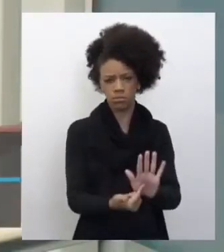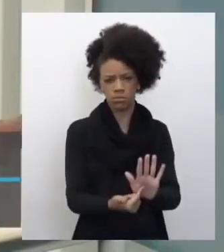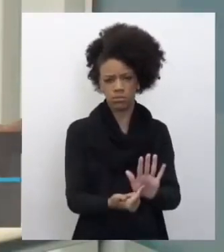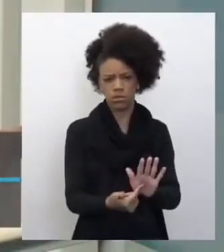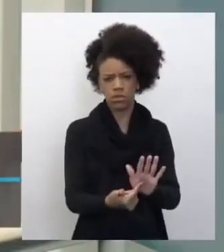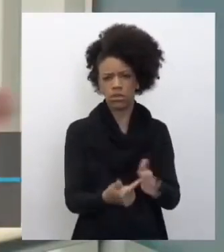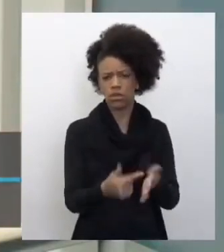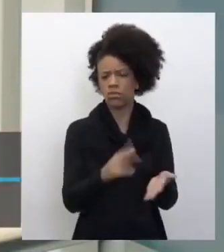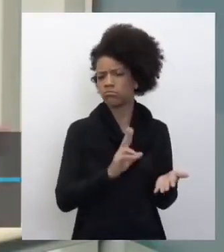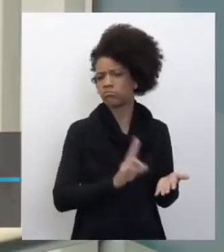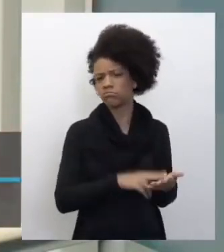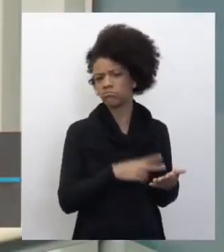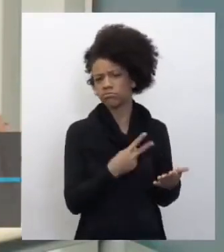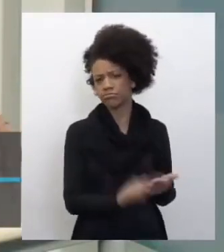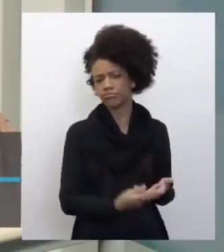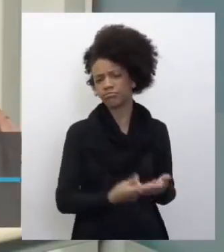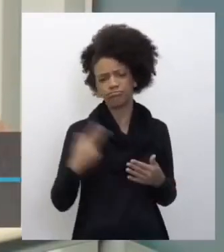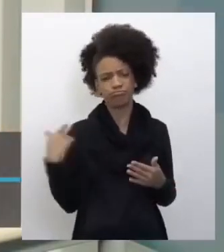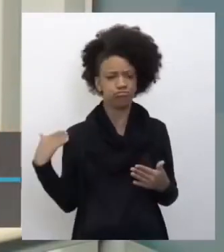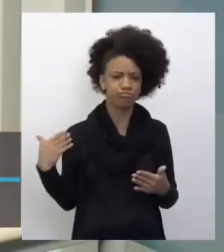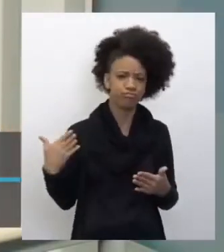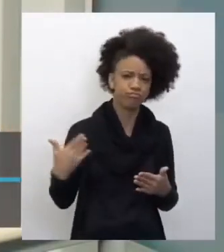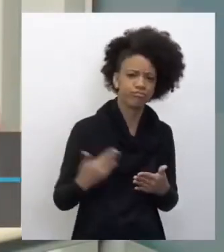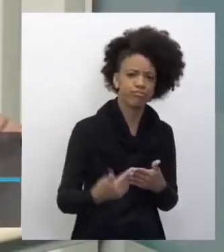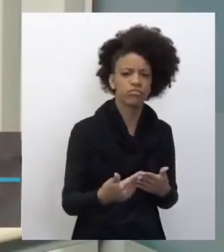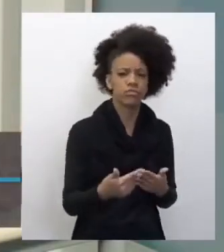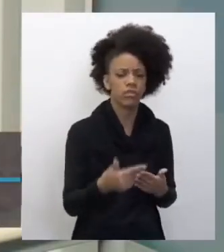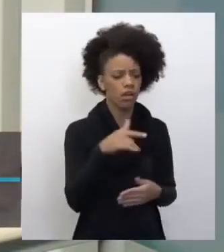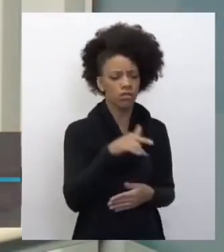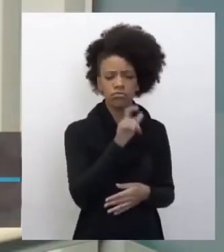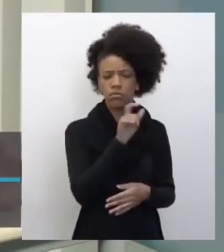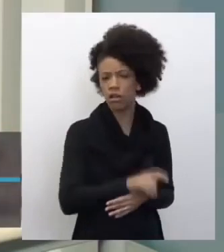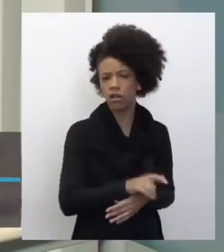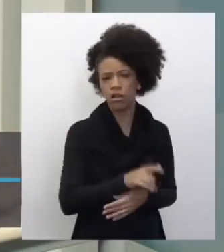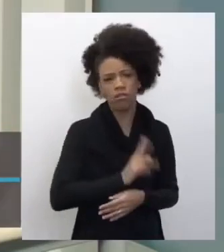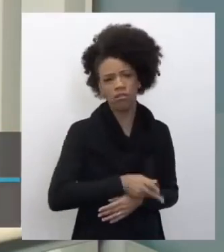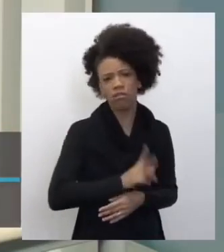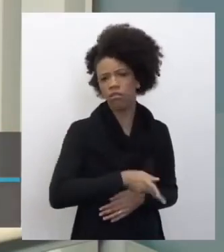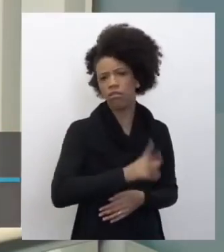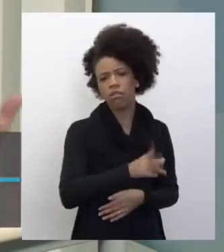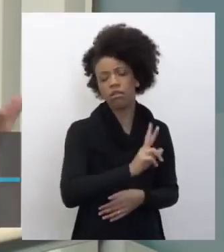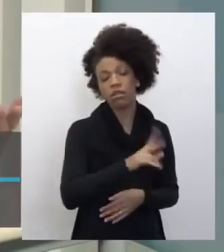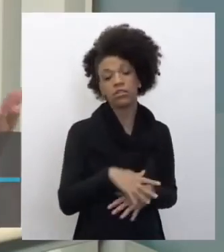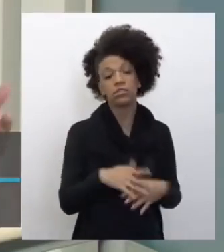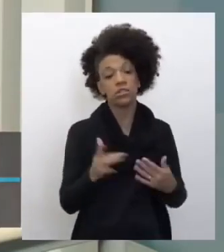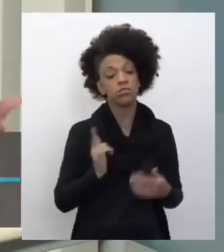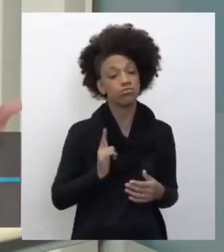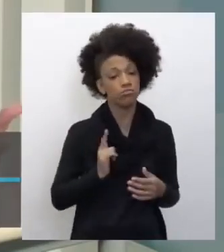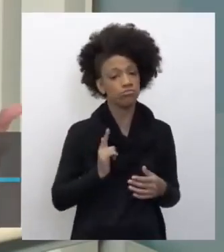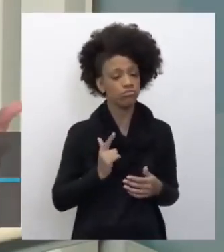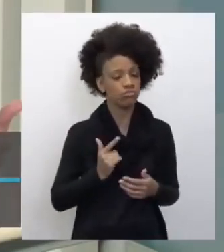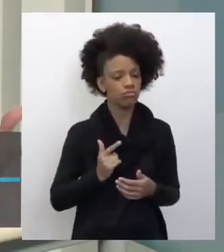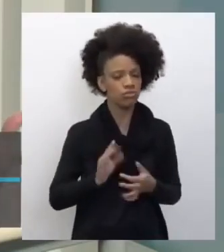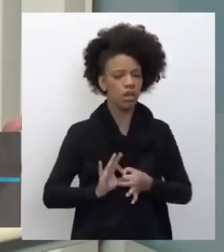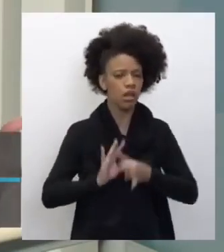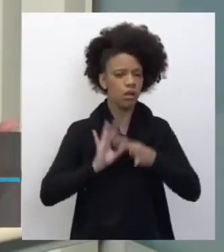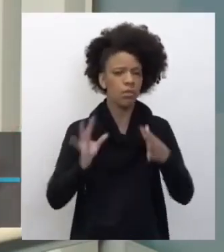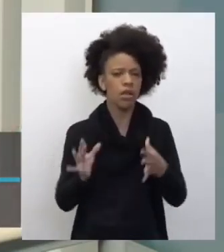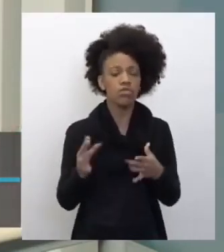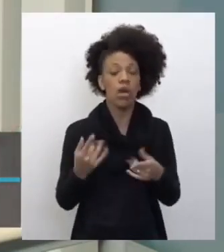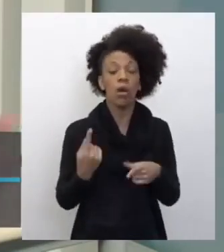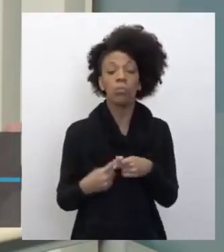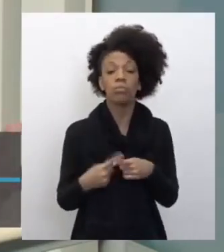o resto da vida, até morrer. Então, se ele pegava o personagem X, ele ia até o final. Então, ele tinha muito domínio, porque ele sempre fazia a mesma